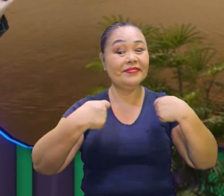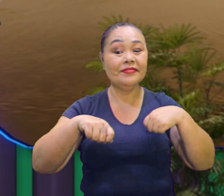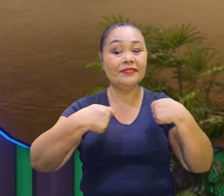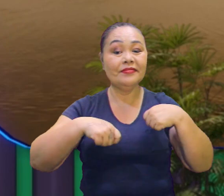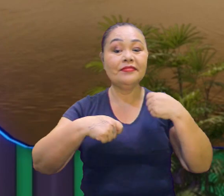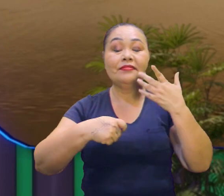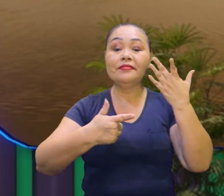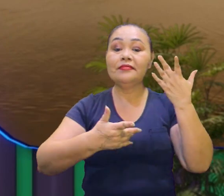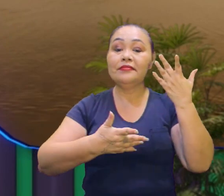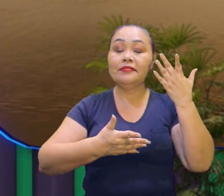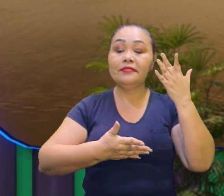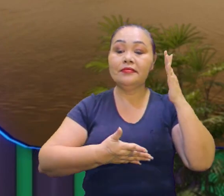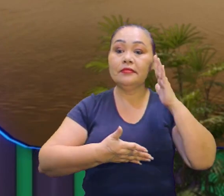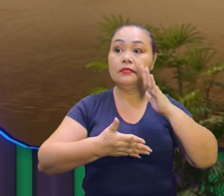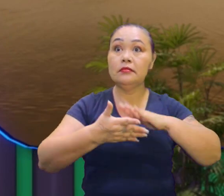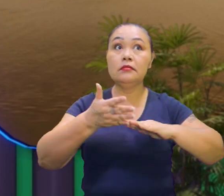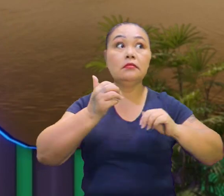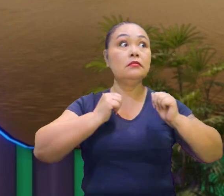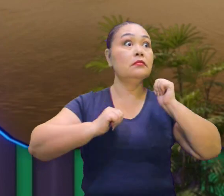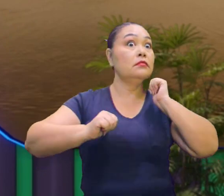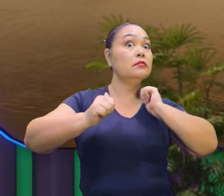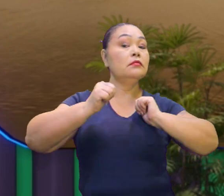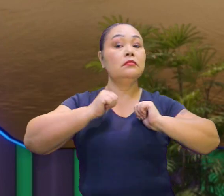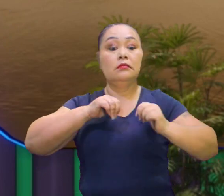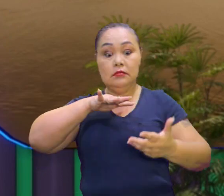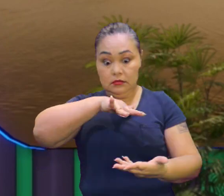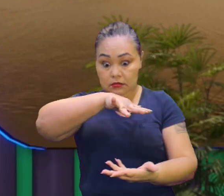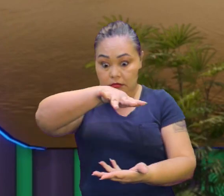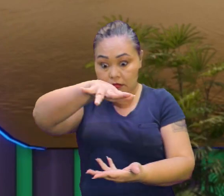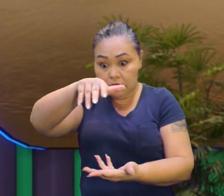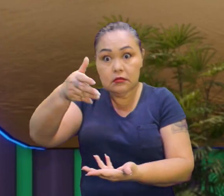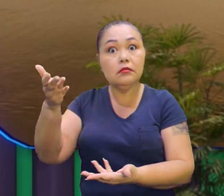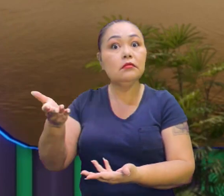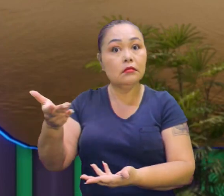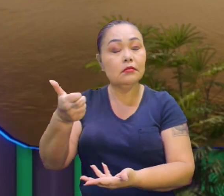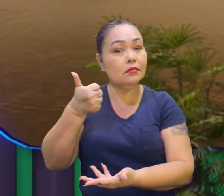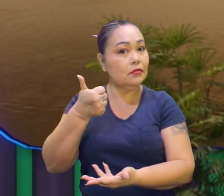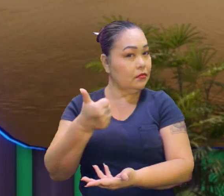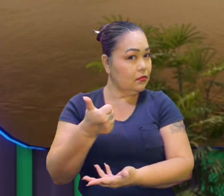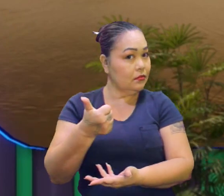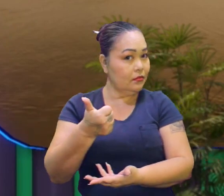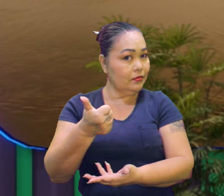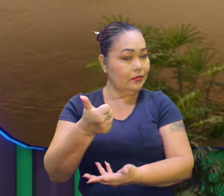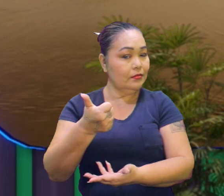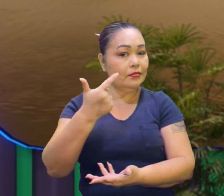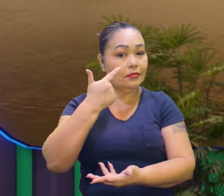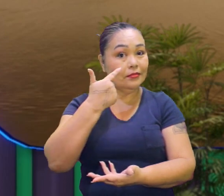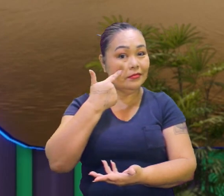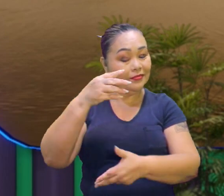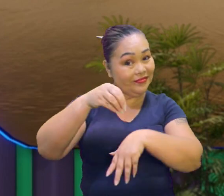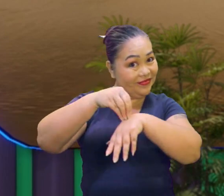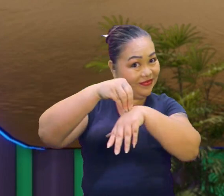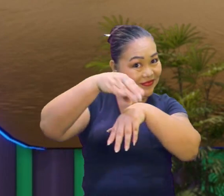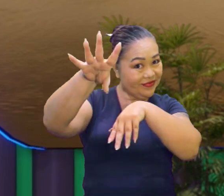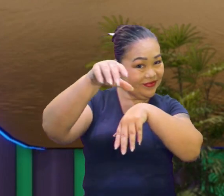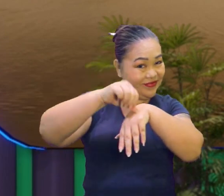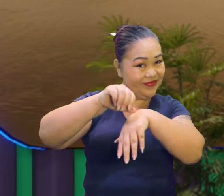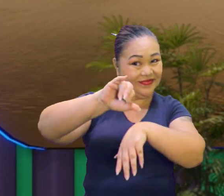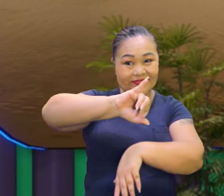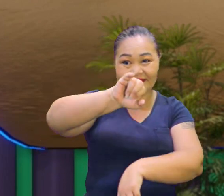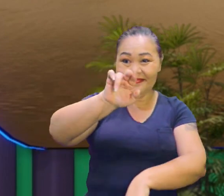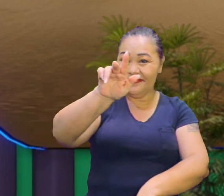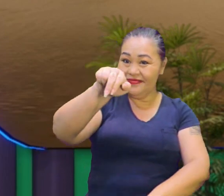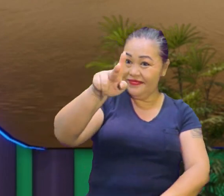precisam fugir da ansiedade desse mundo moderno, beleza? Então fica a dica aí do